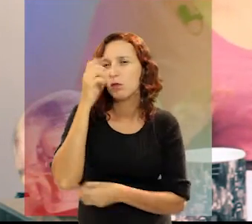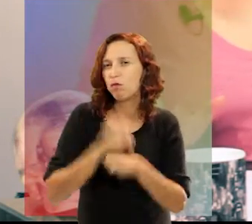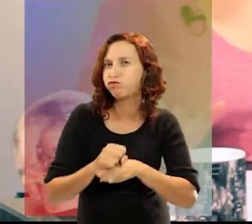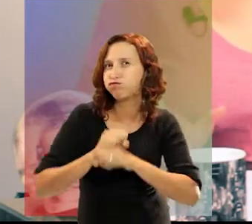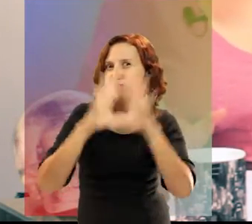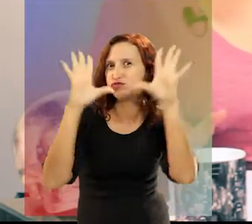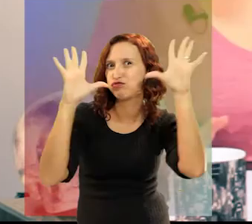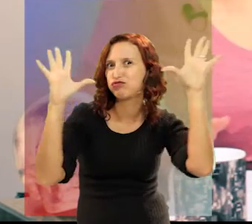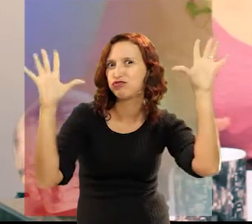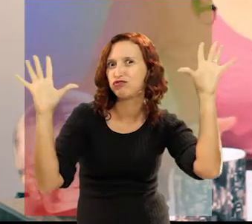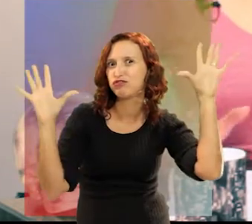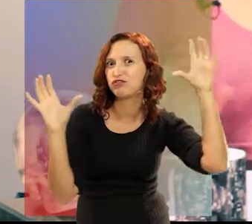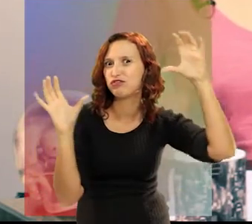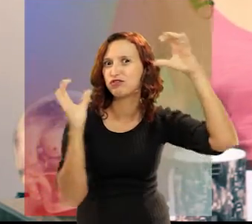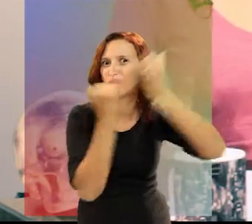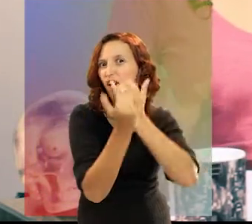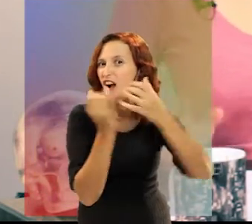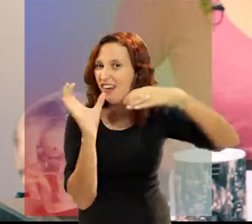parlamento inglês.